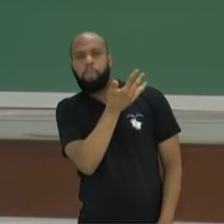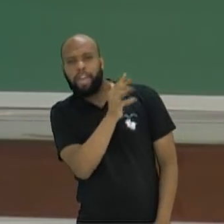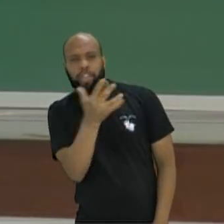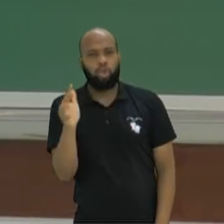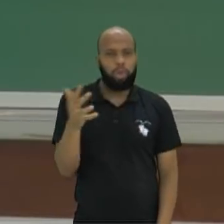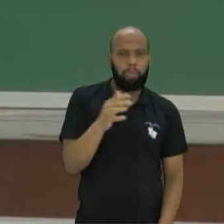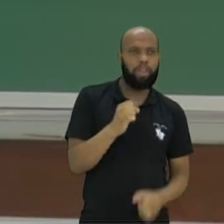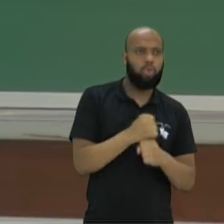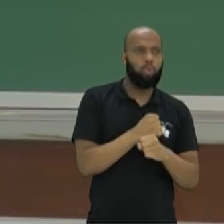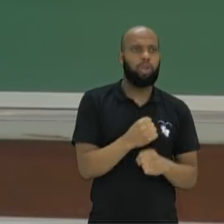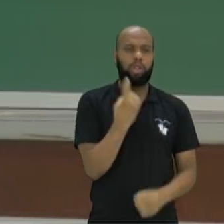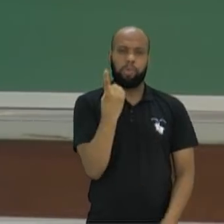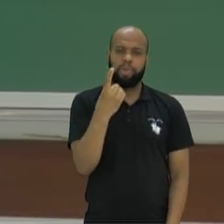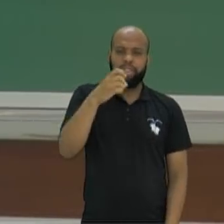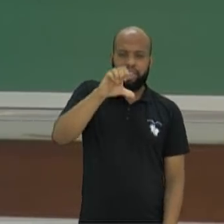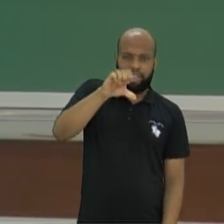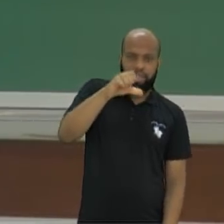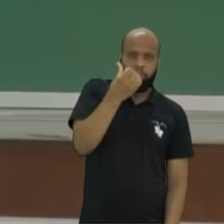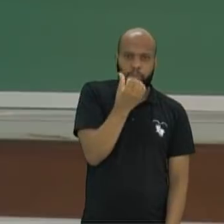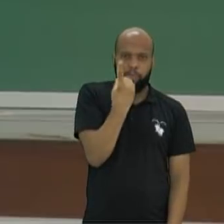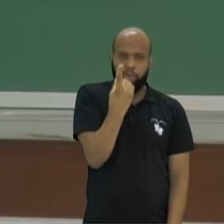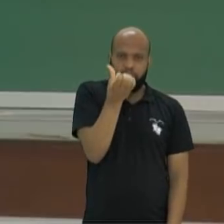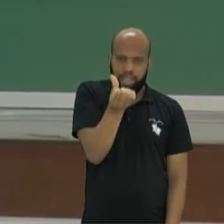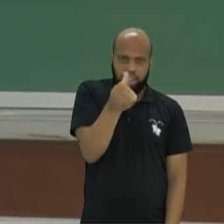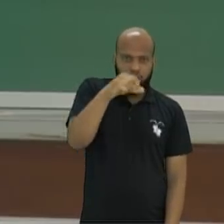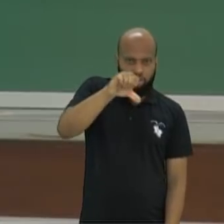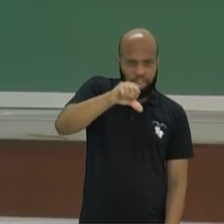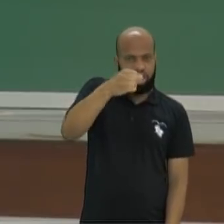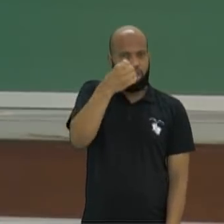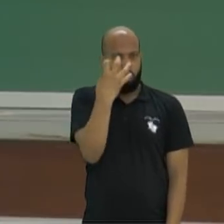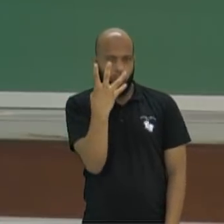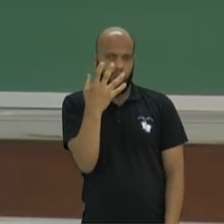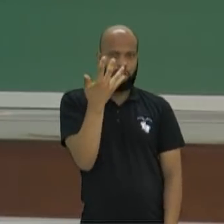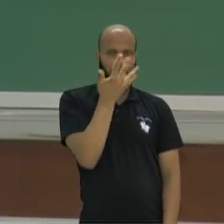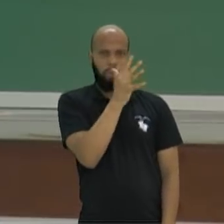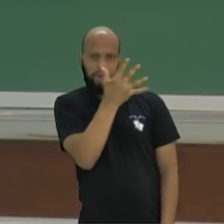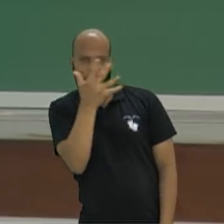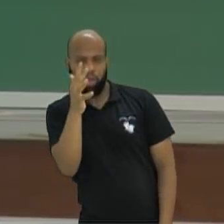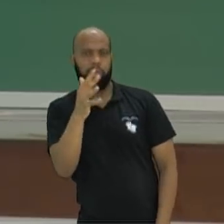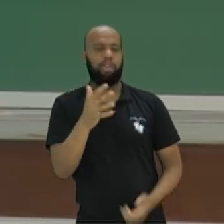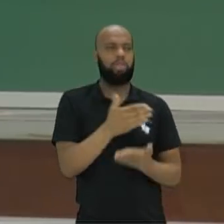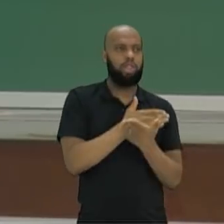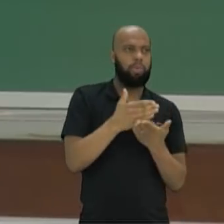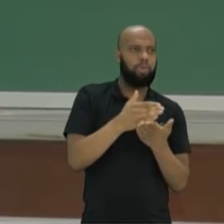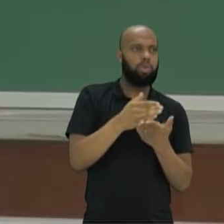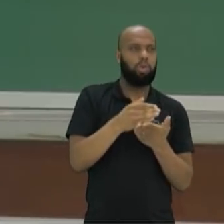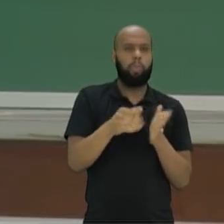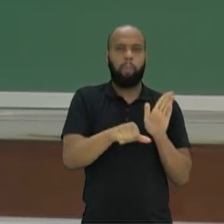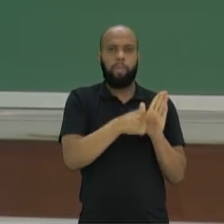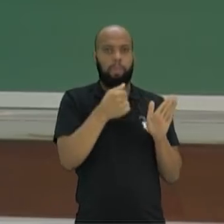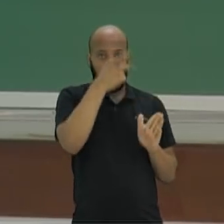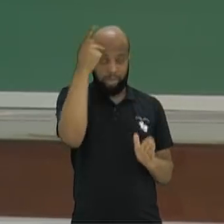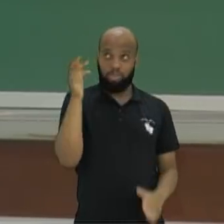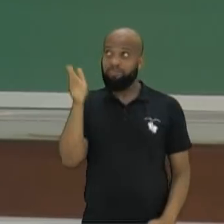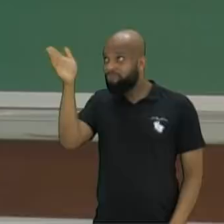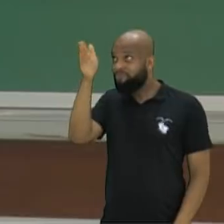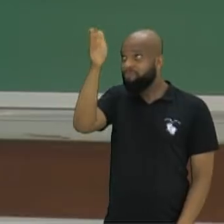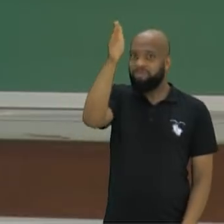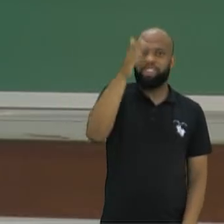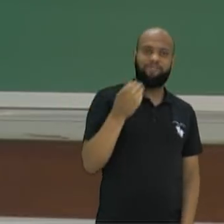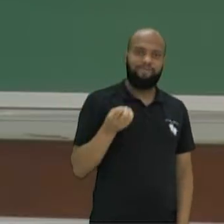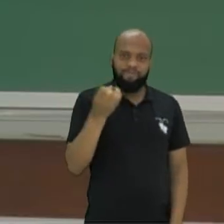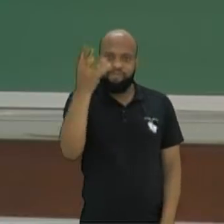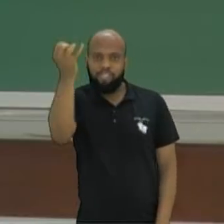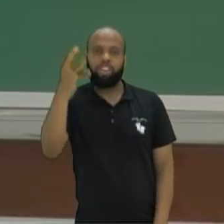aproximadamente lá por 1694, 1696, a gente brinca lá que é o gato preto, né, os primeiros bandeirantes que vão acabar descobrindo o ouro, né,